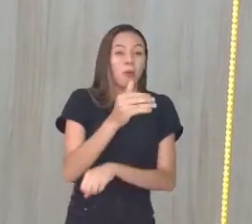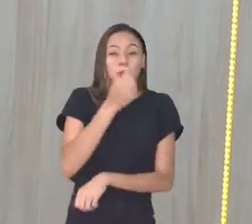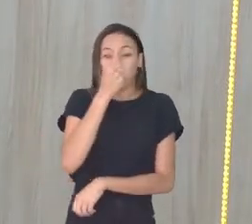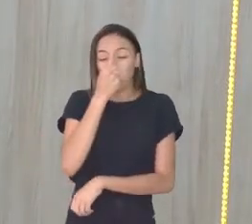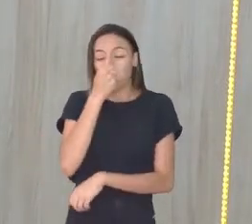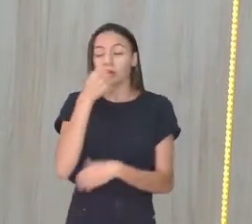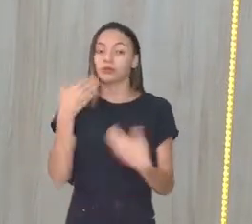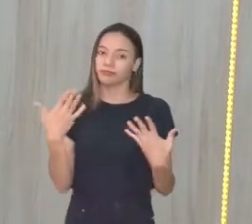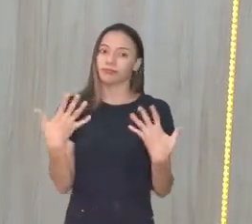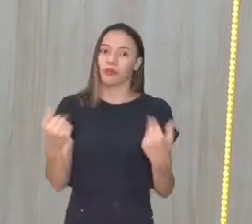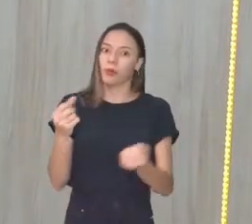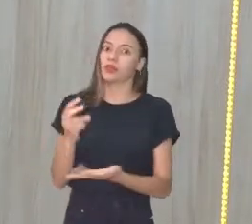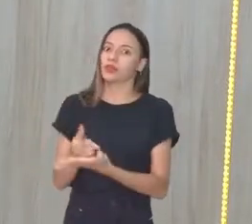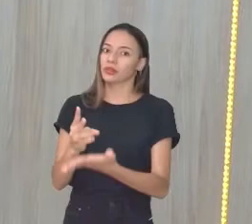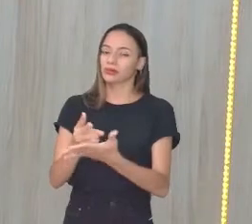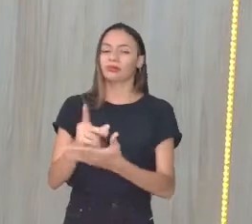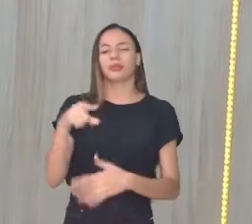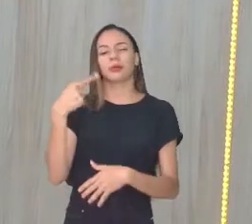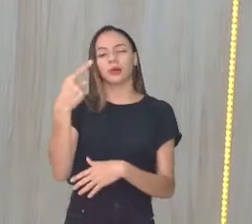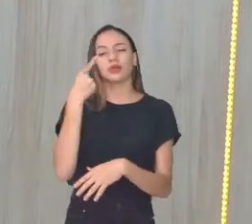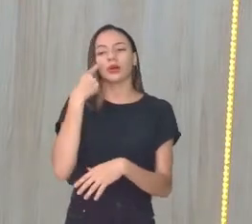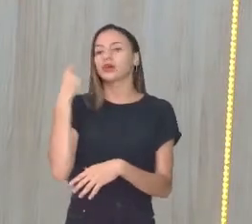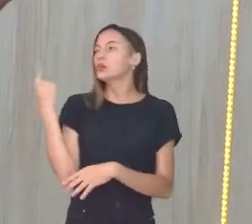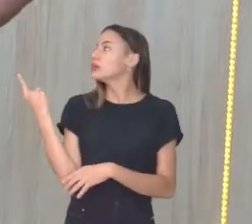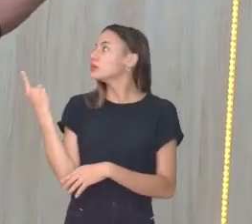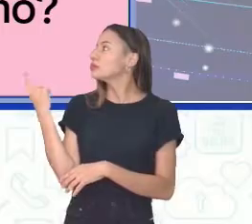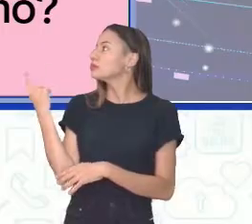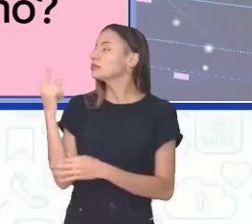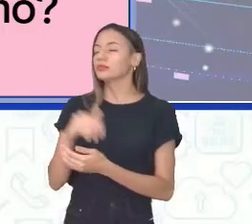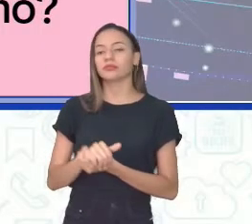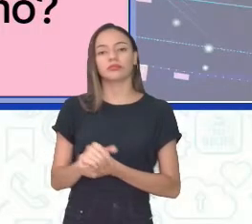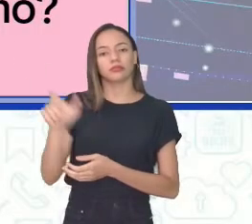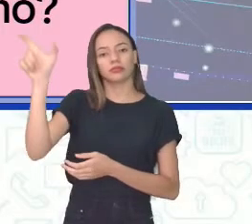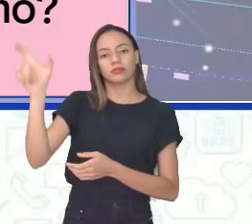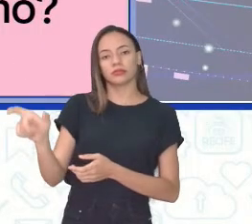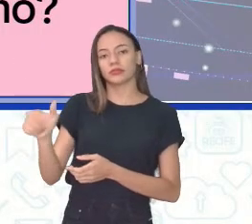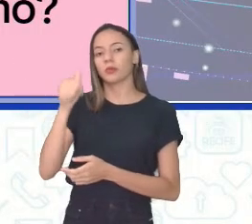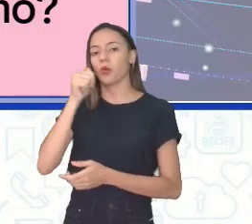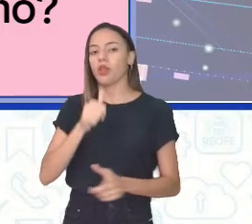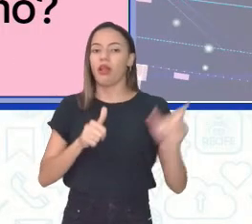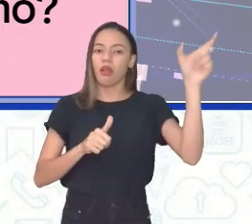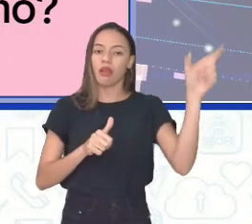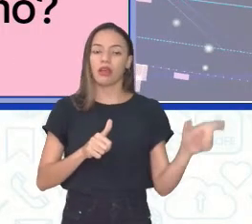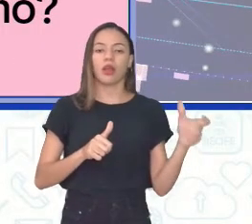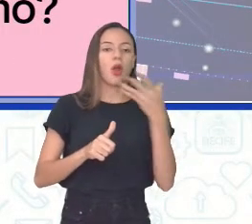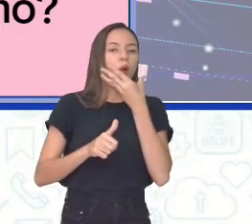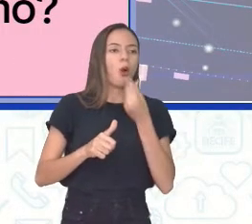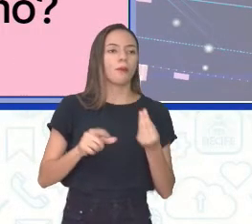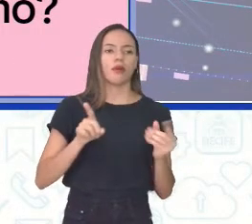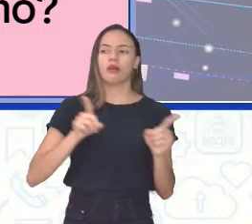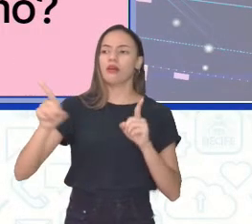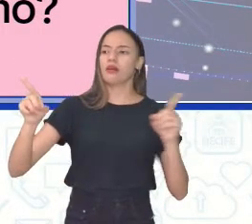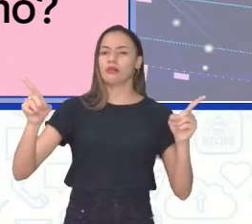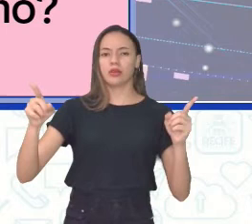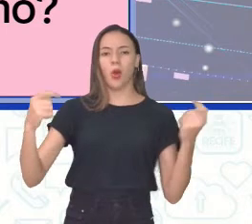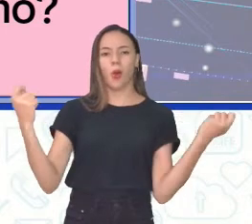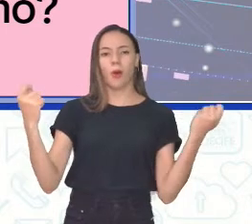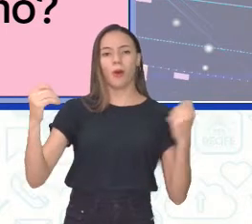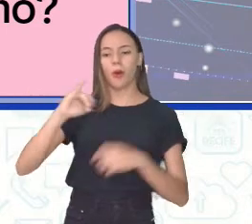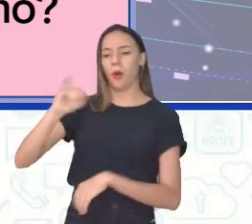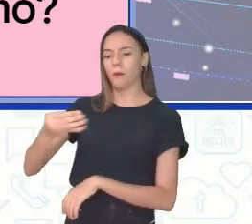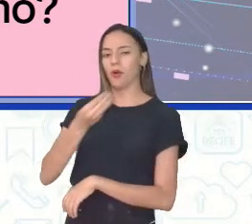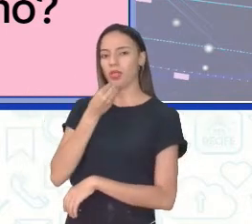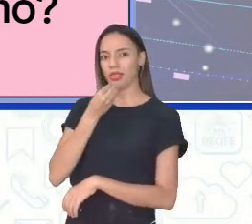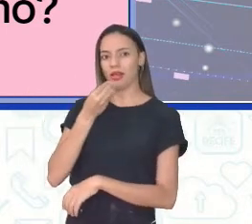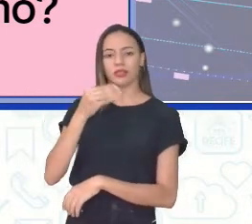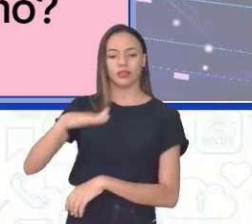Ó, depois eu trago aí o seguinte: mulheres e homens têm as mesmas oportunidades no